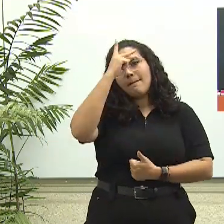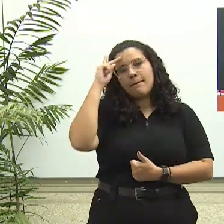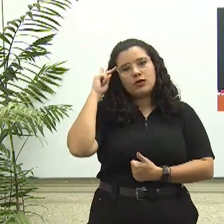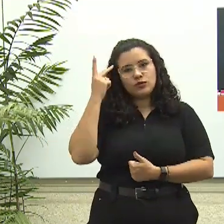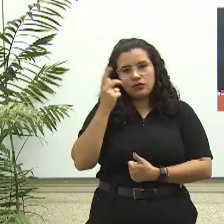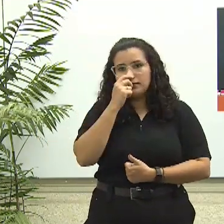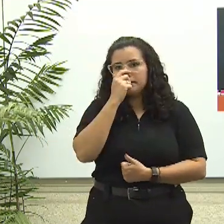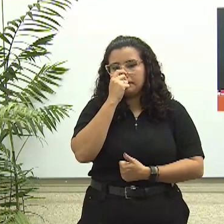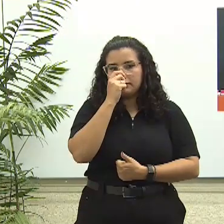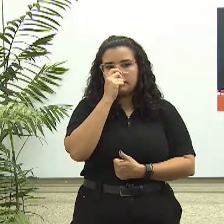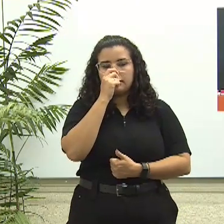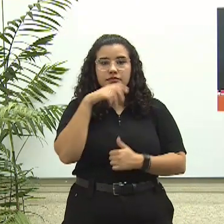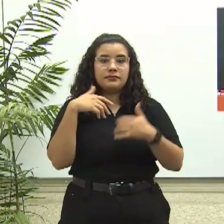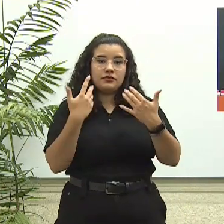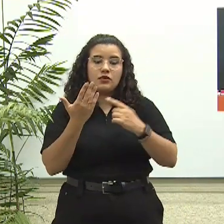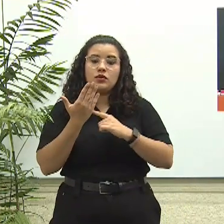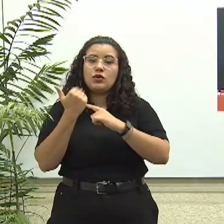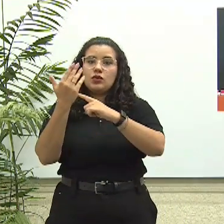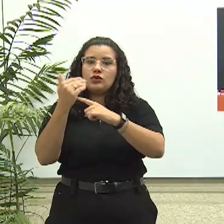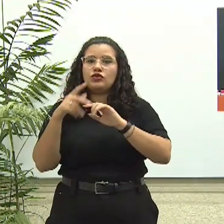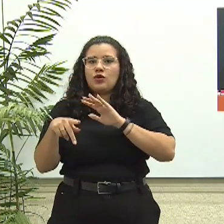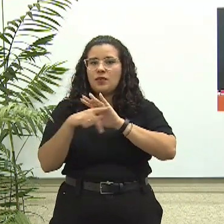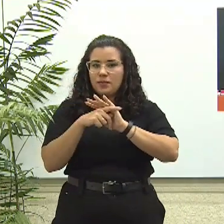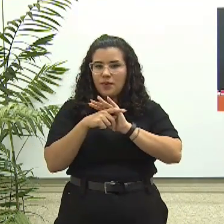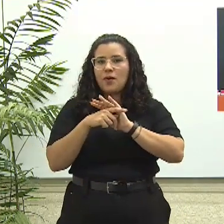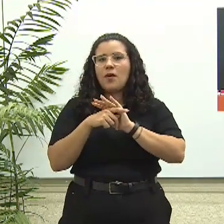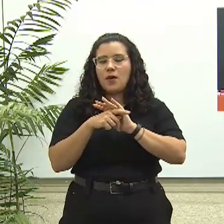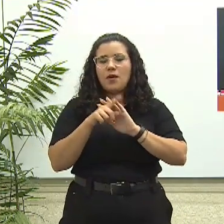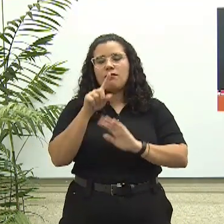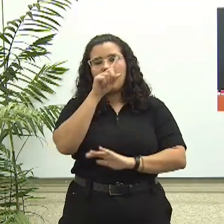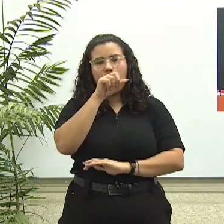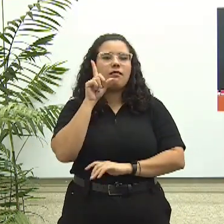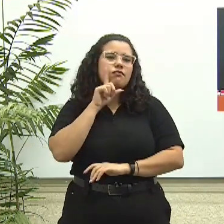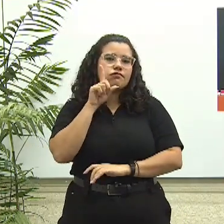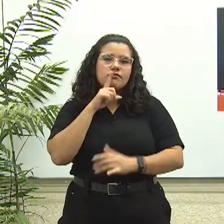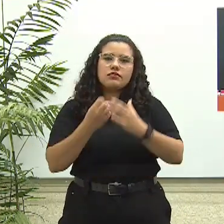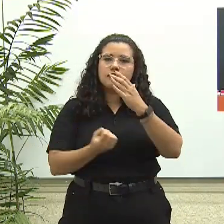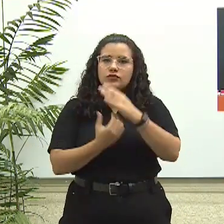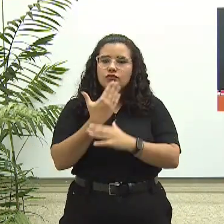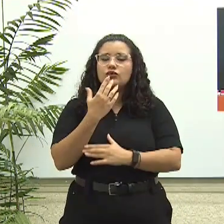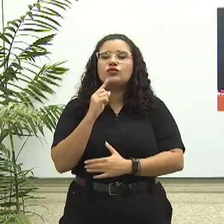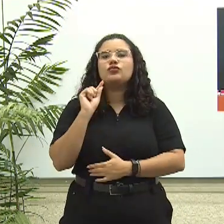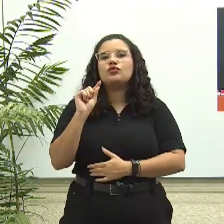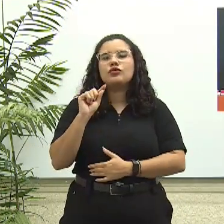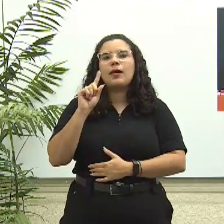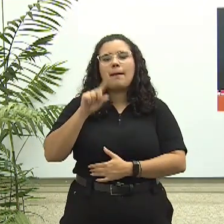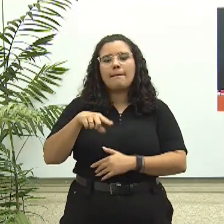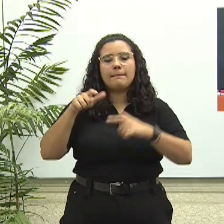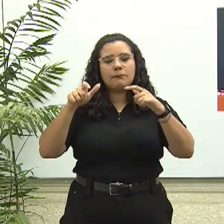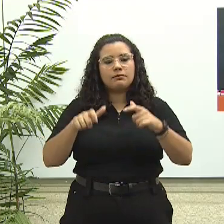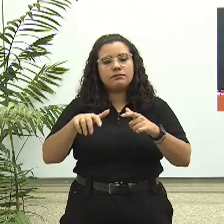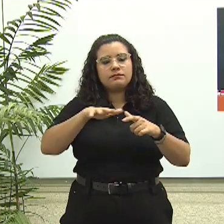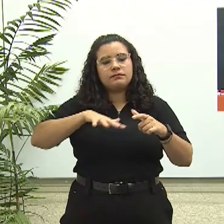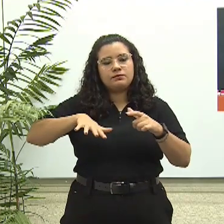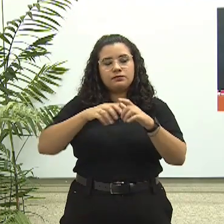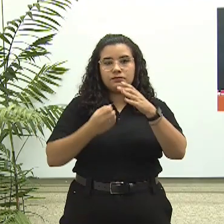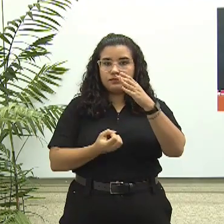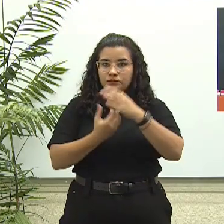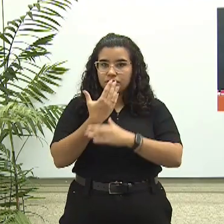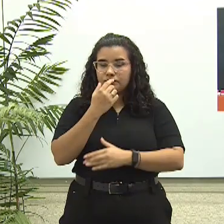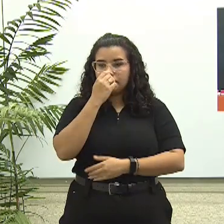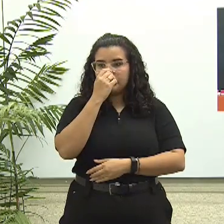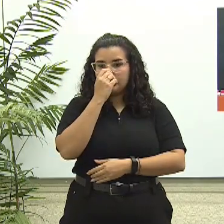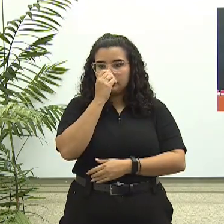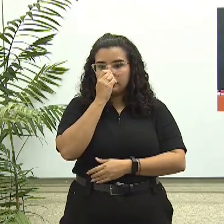então a ideologia californiana ela surge n no Vale do Silício ela surge no Vale do Silício